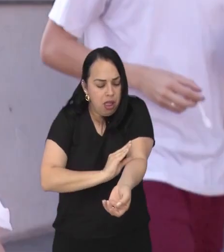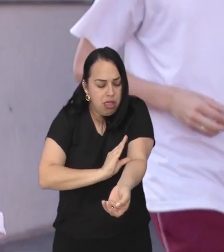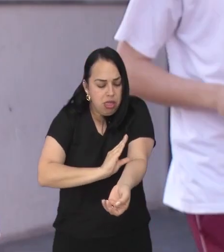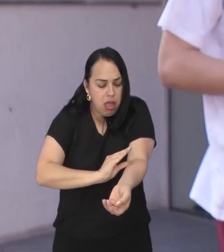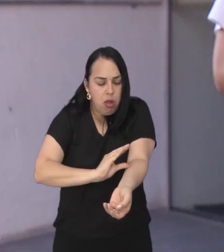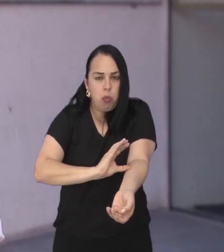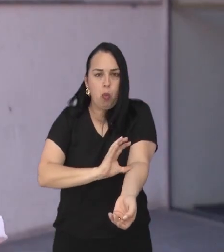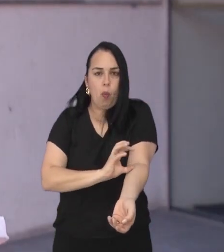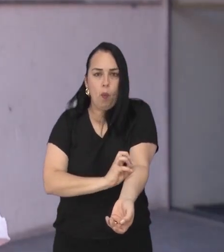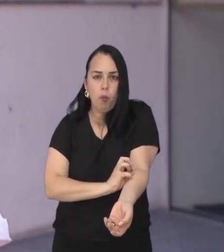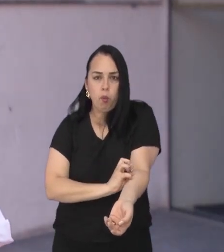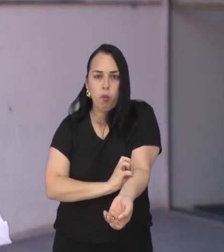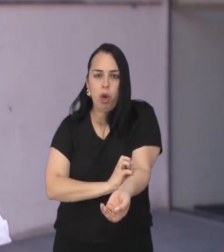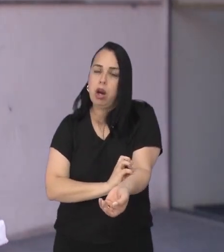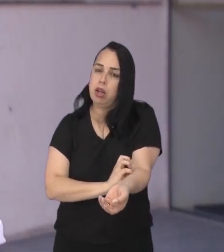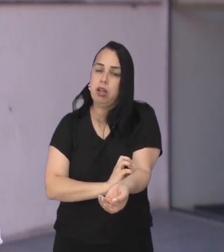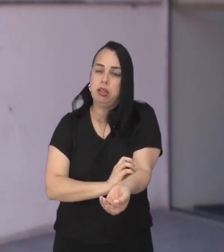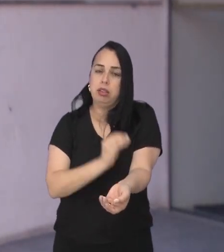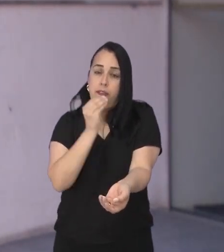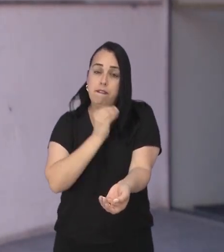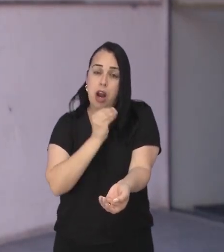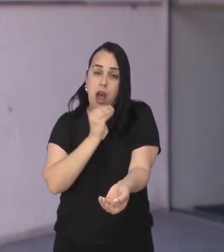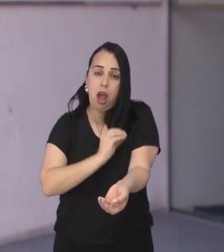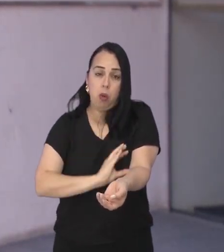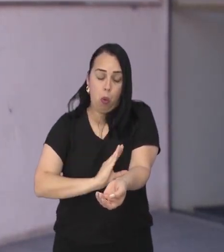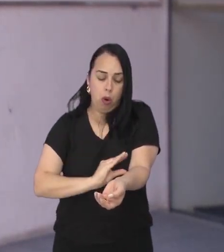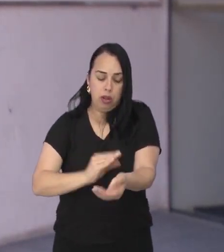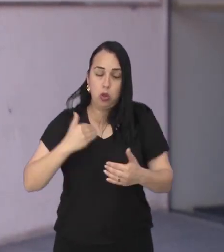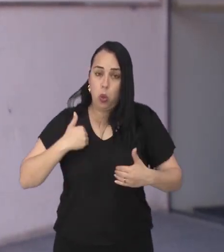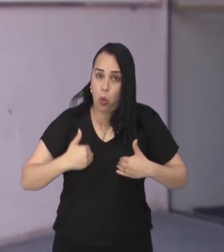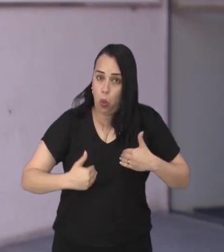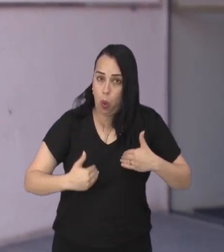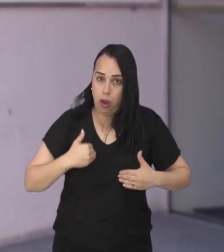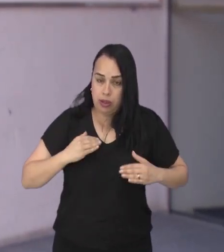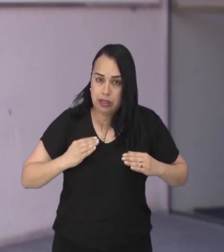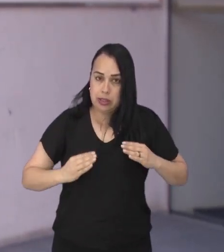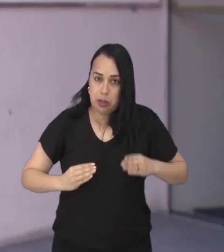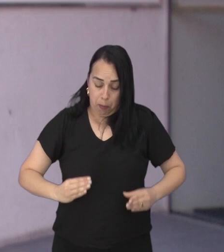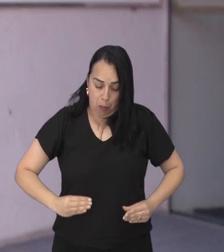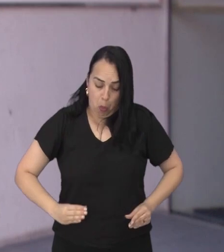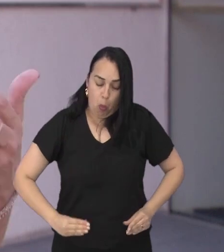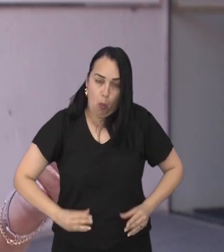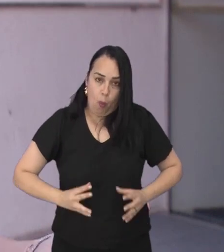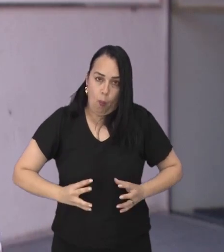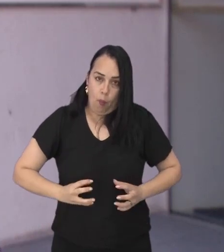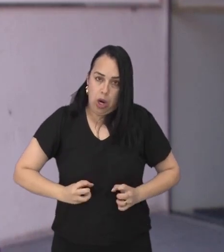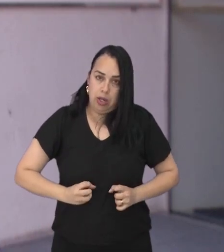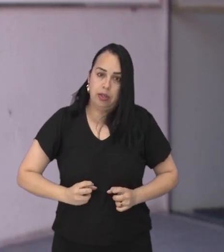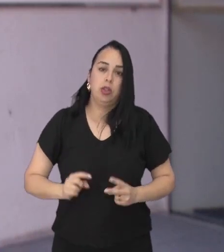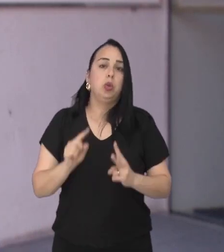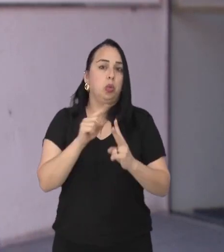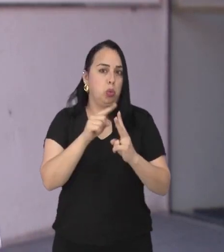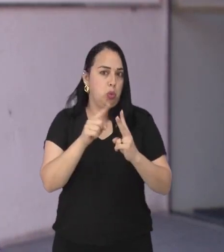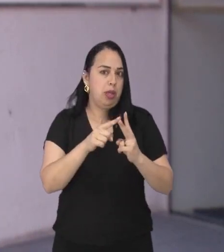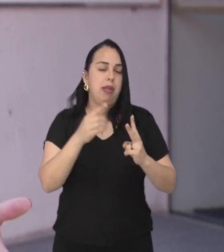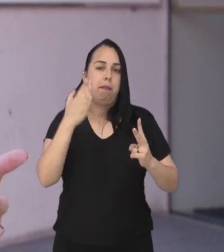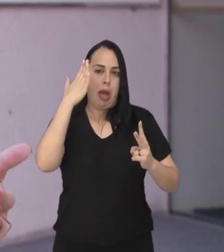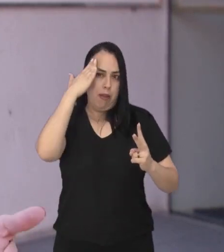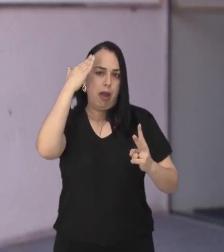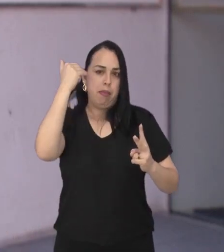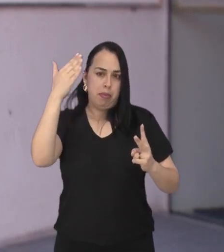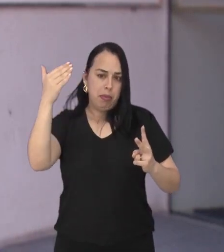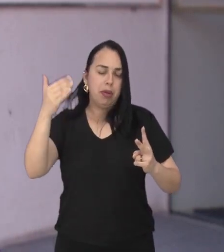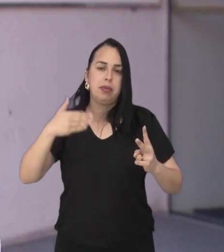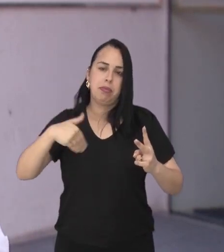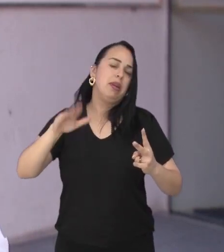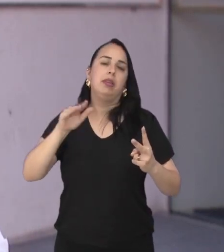enfraquecimento ou a atrofia do tecido muscular em diferentes partes do corpo. 2 delas ficaram bastante conhecidas